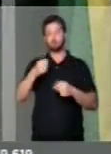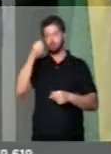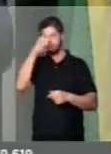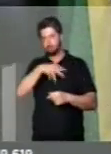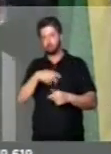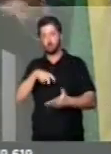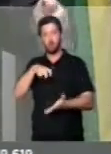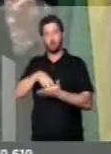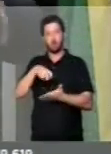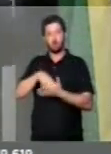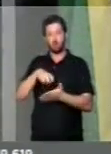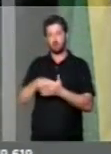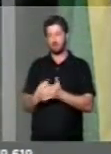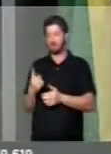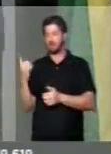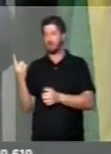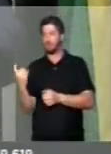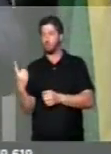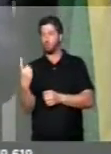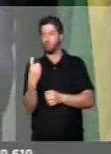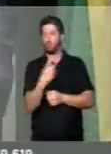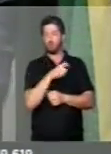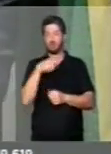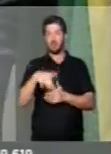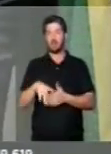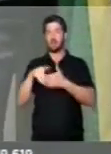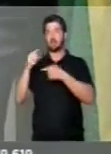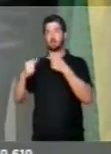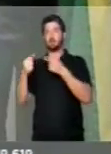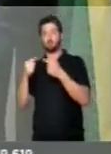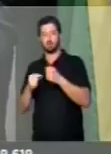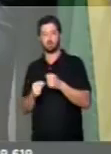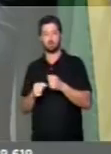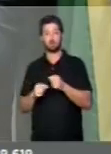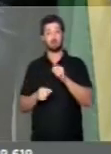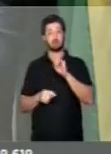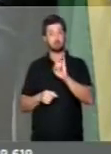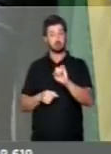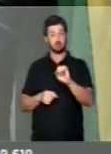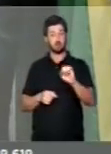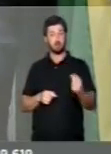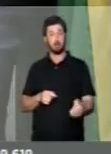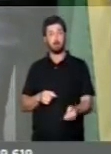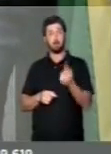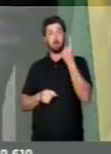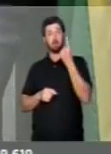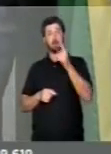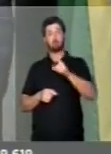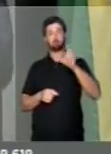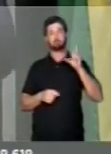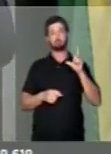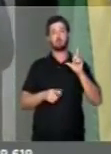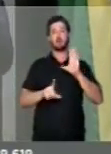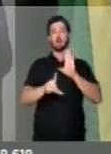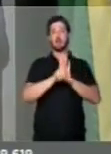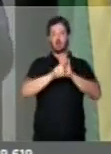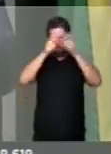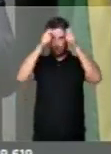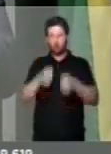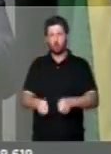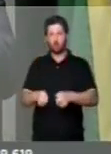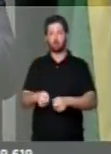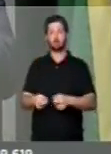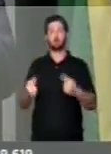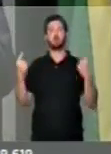enérgicas punindo isoladamente este ou aquele líder político, se nós não tivermos, de fato, uma lei dura contra